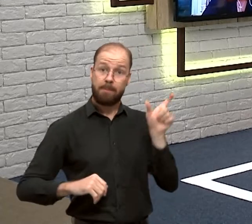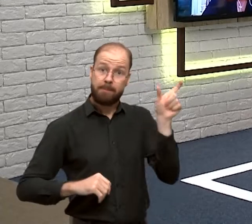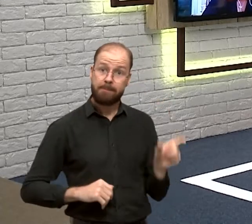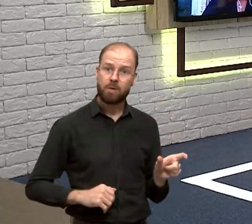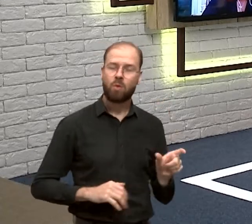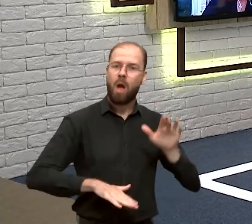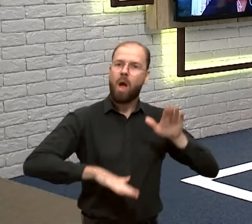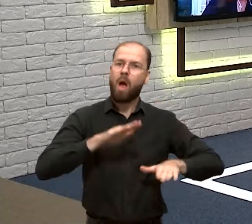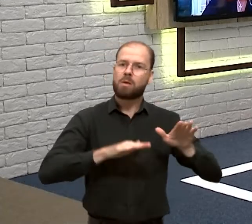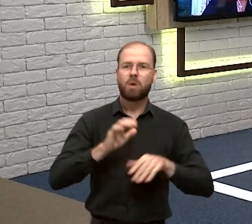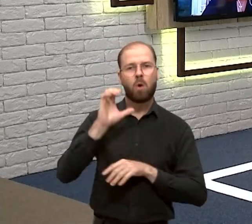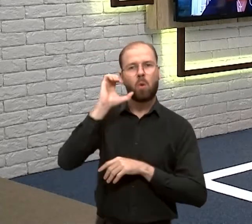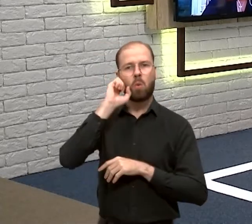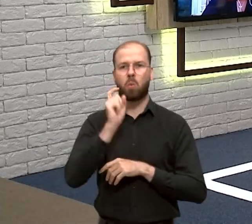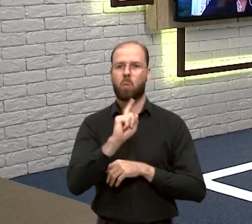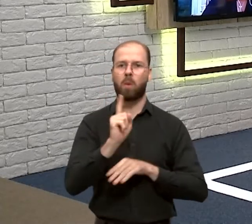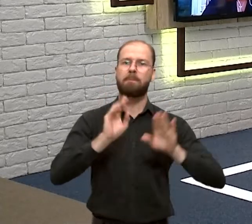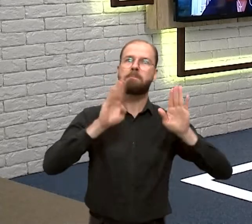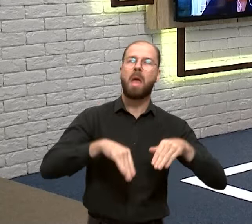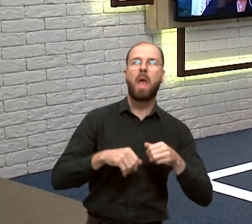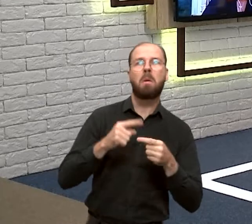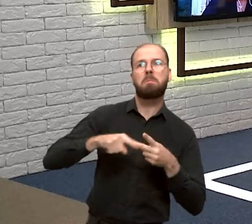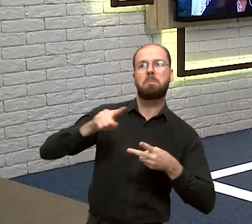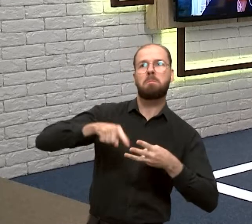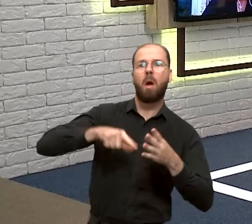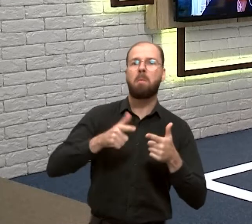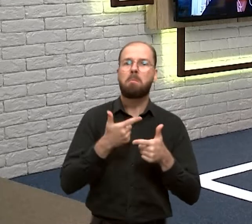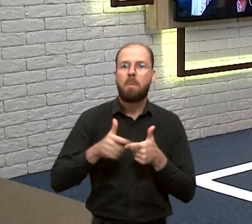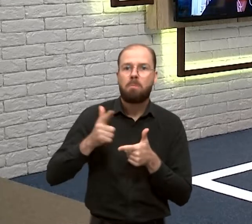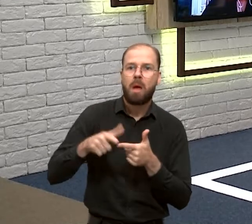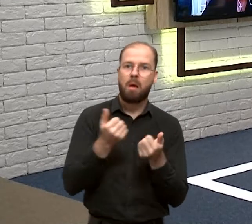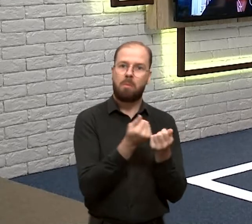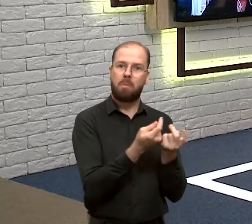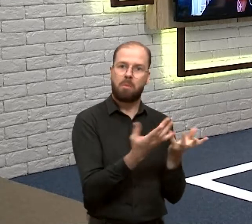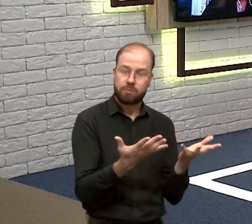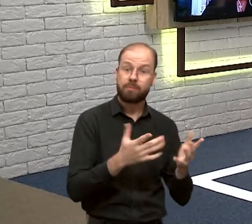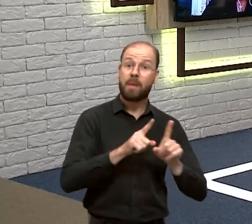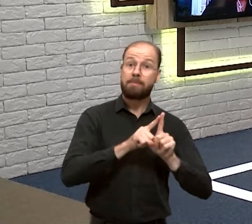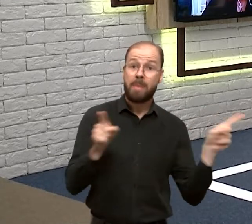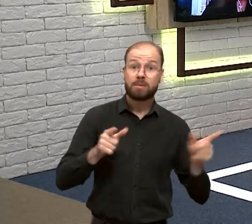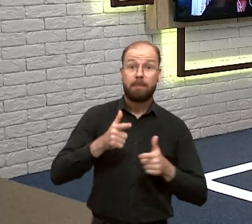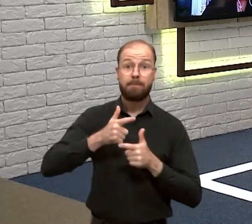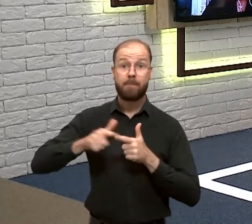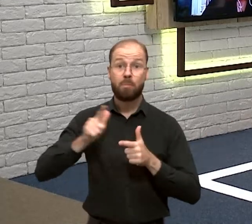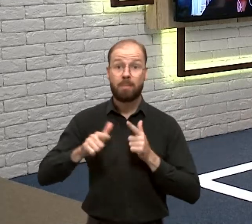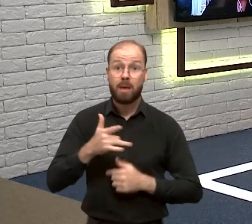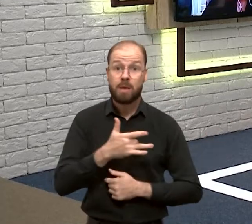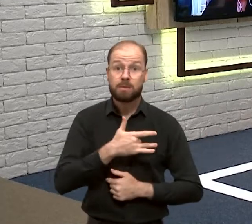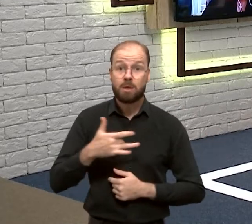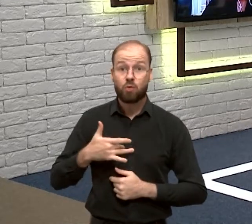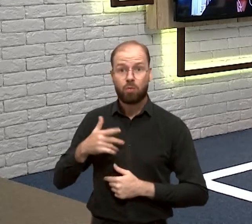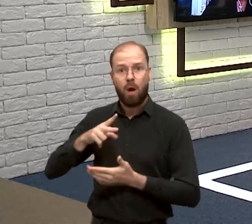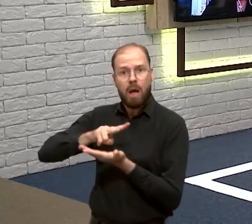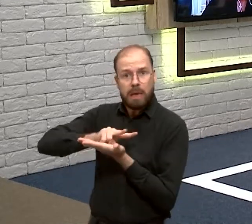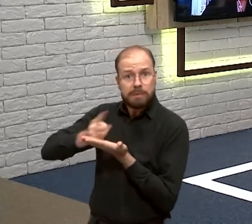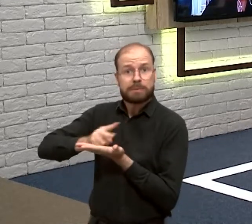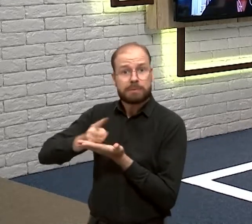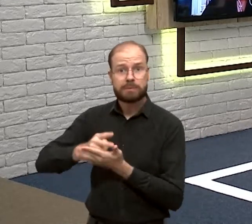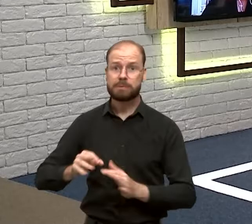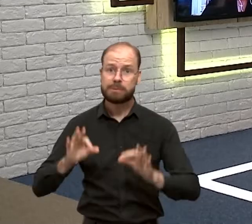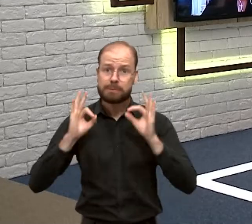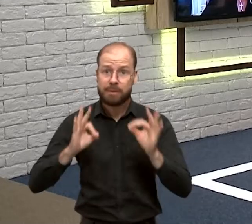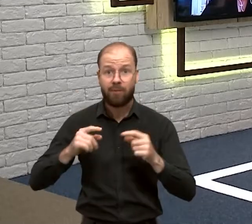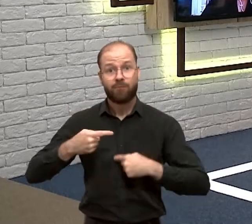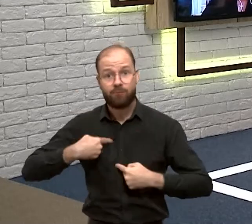não dorme bem, por algum motivo específico, da insônia mesmo, do problema de saúde que precisa de um tratamento.